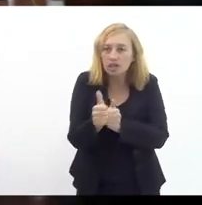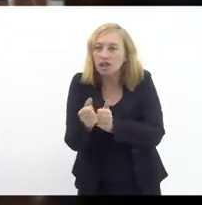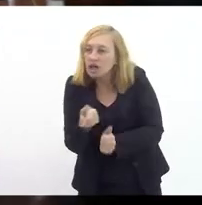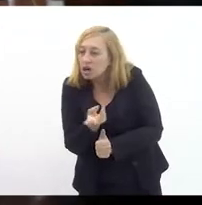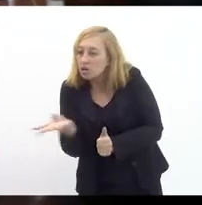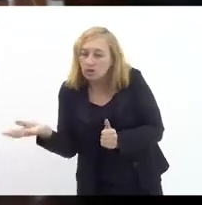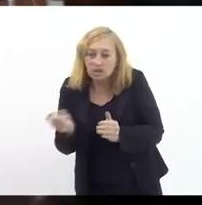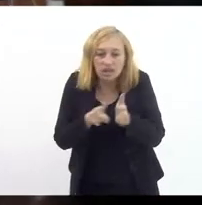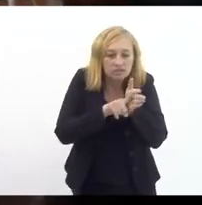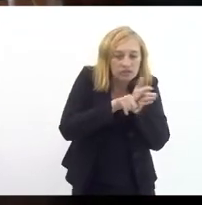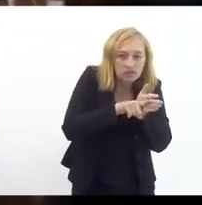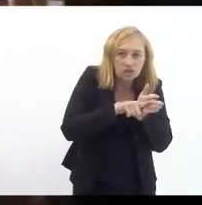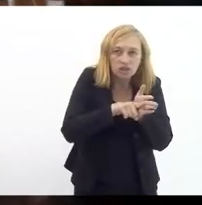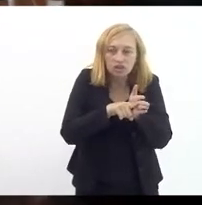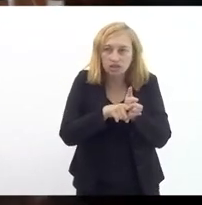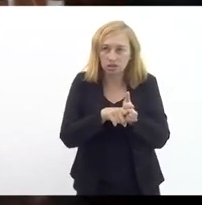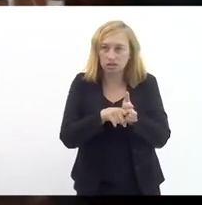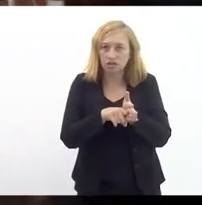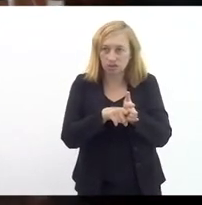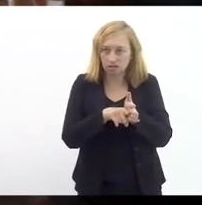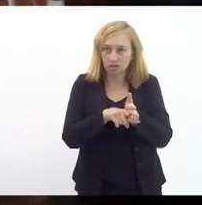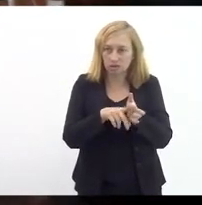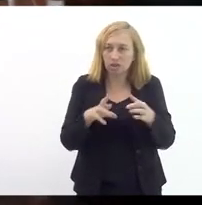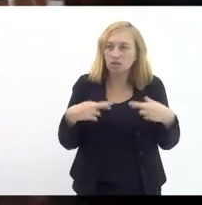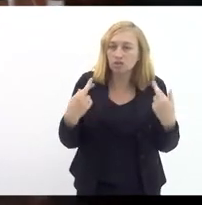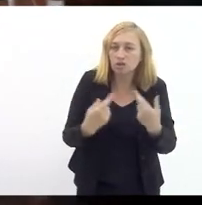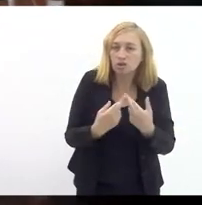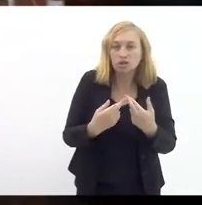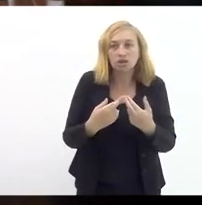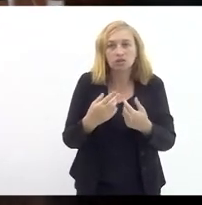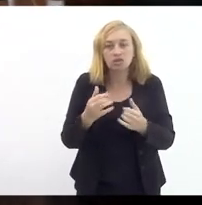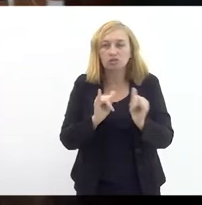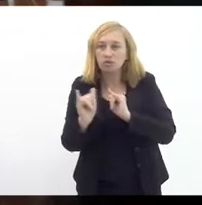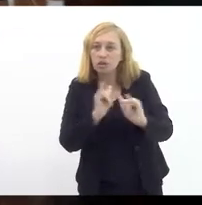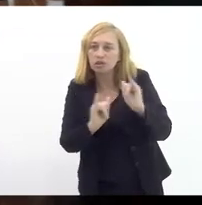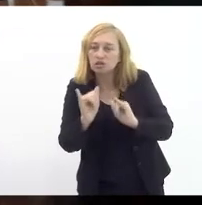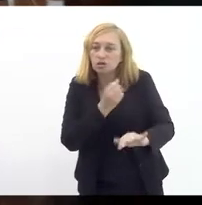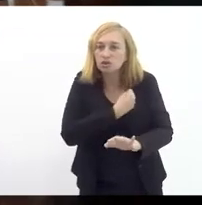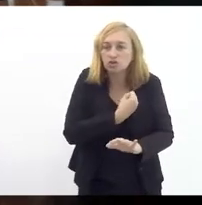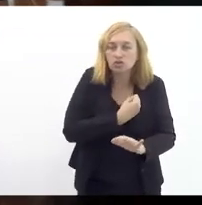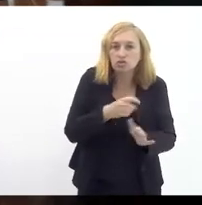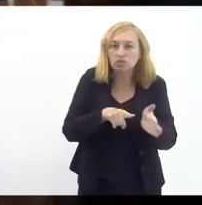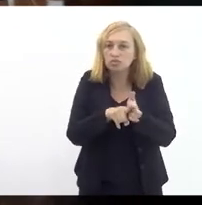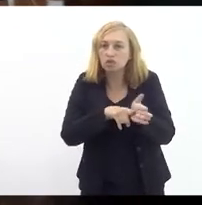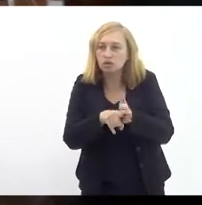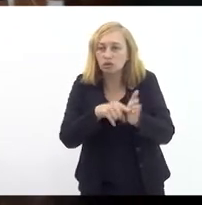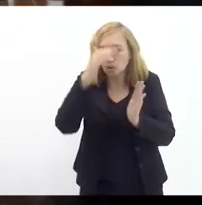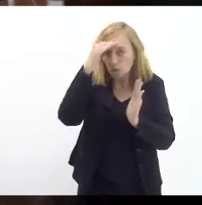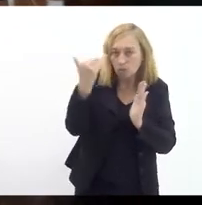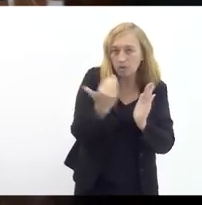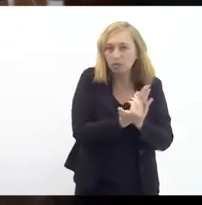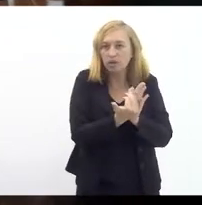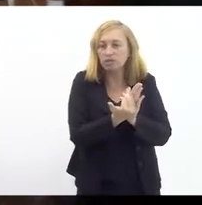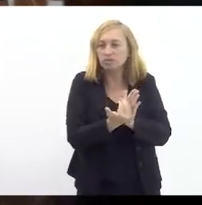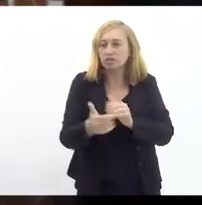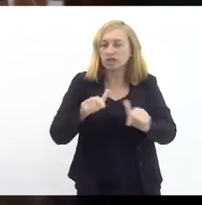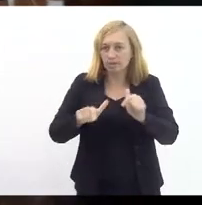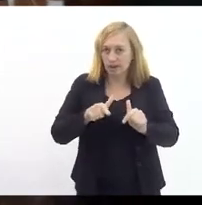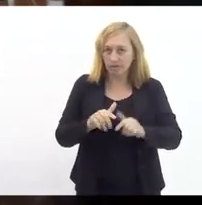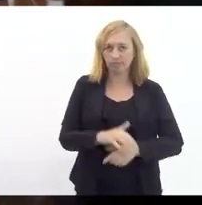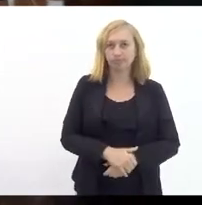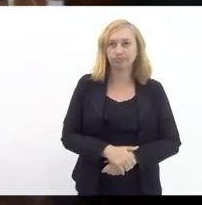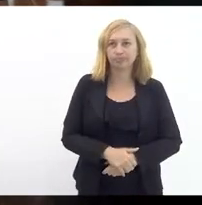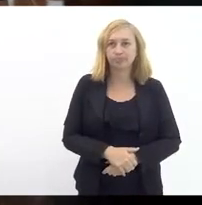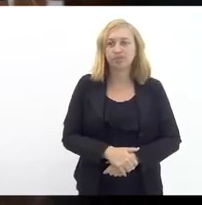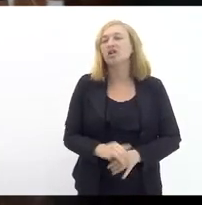de fiscalizações e, por auditoria de número, a gente fiscaliza o cumprimento das ordens de serviço. Atualmente, eu